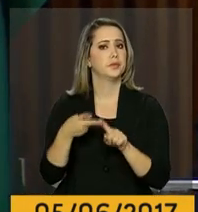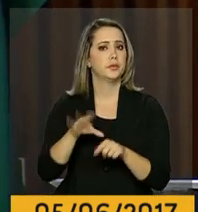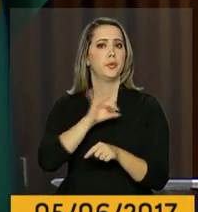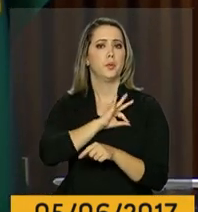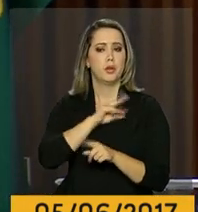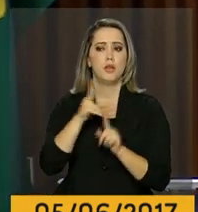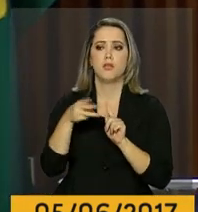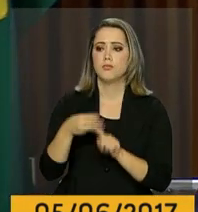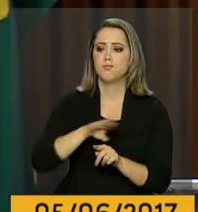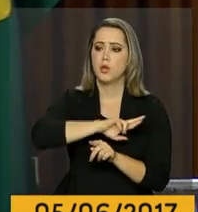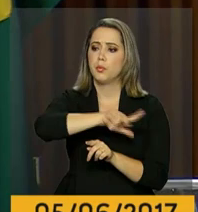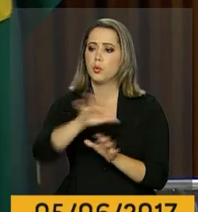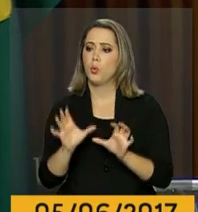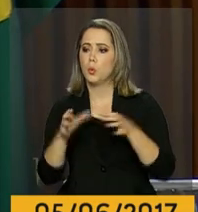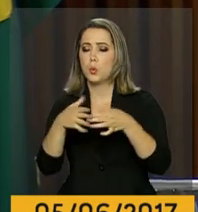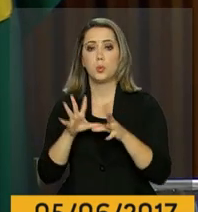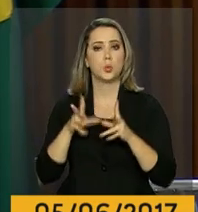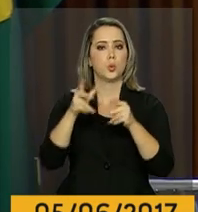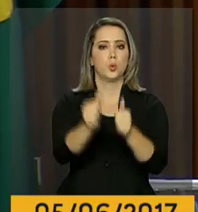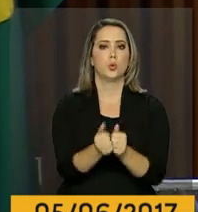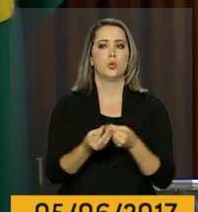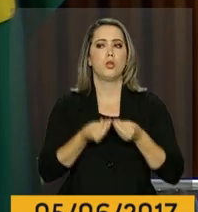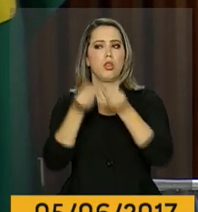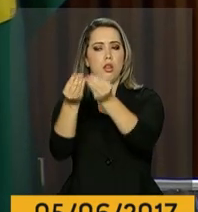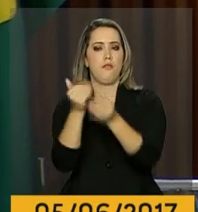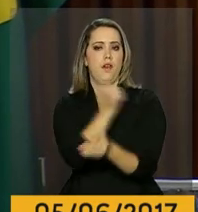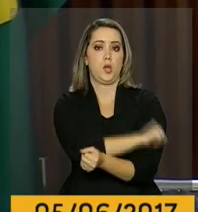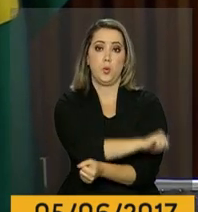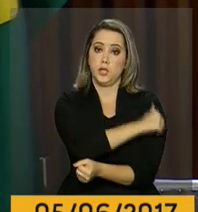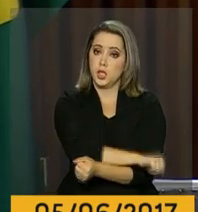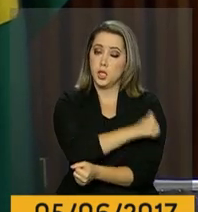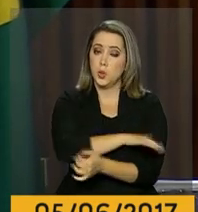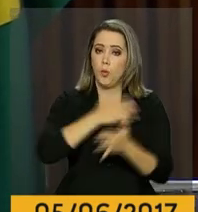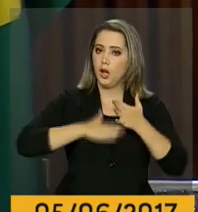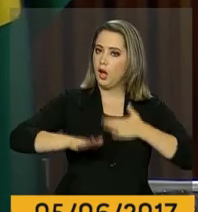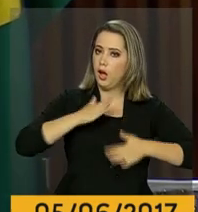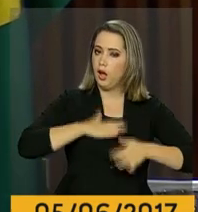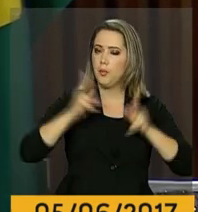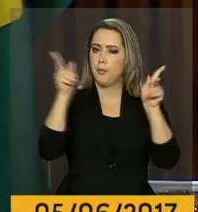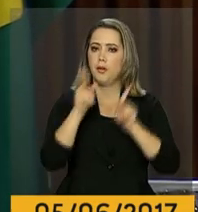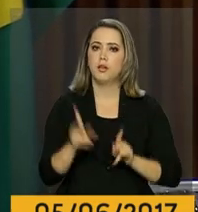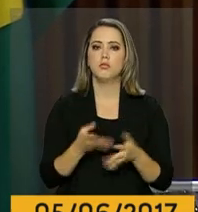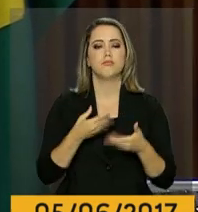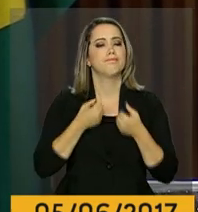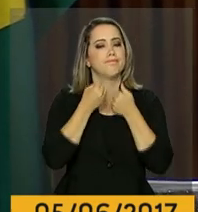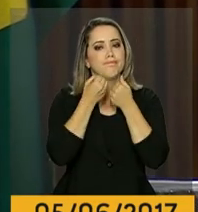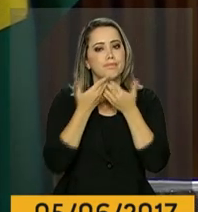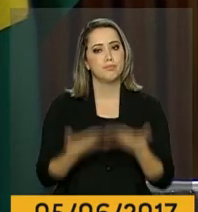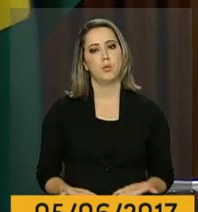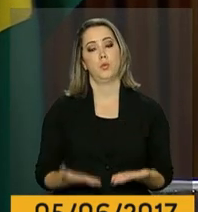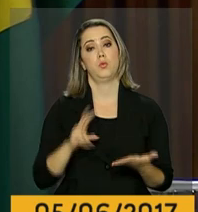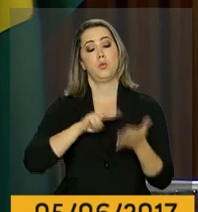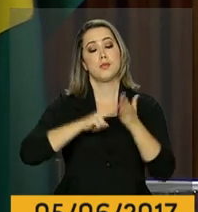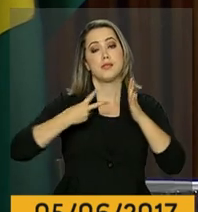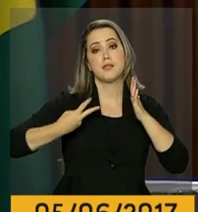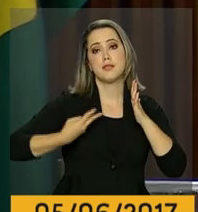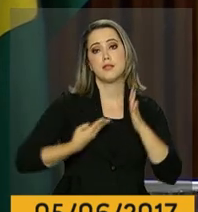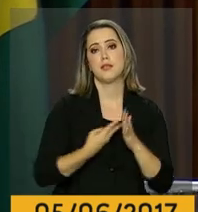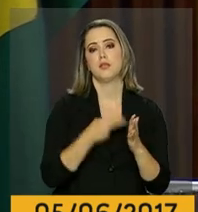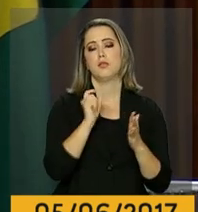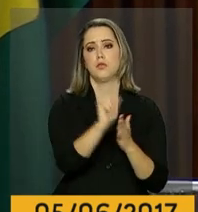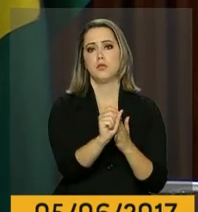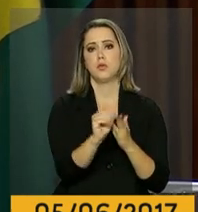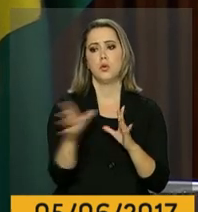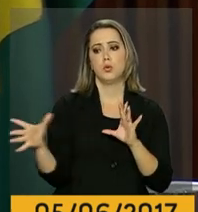Janeiro para garantir Uma tranquilidade absoluta para a realização das olimp o que de resto representou não é pesão